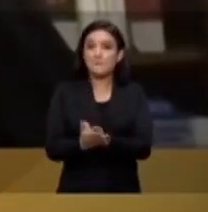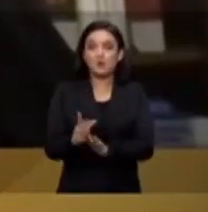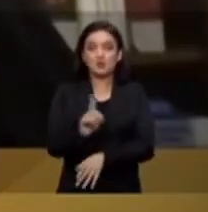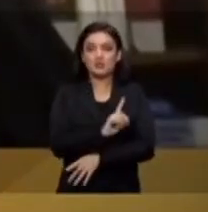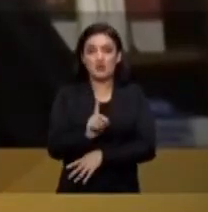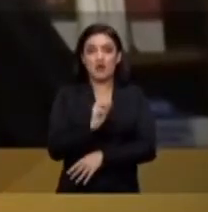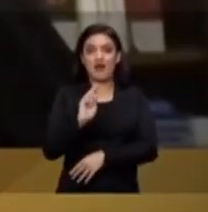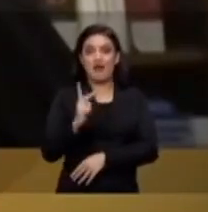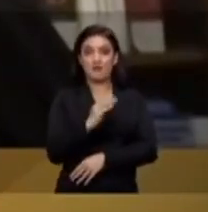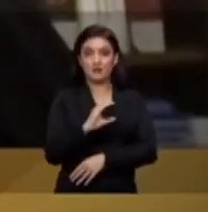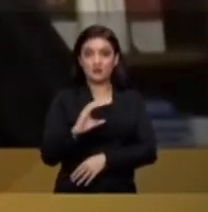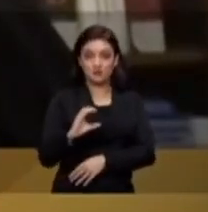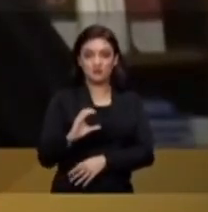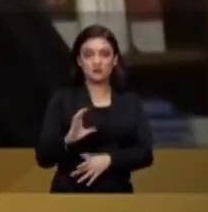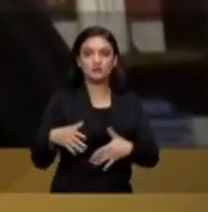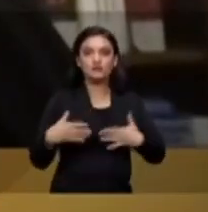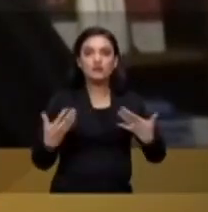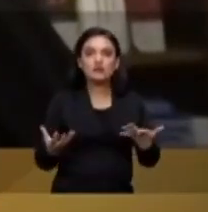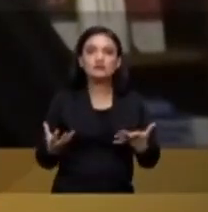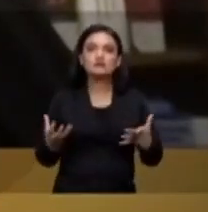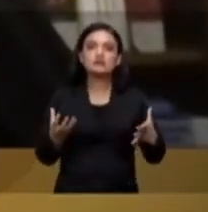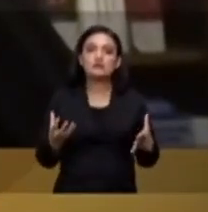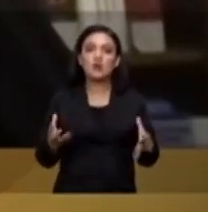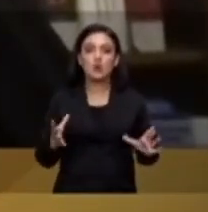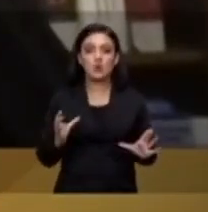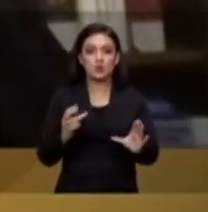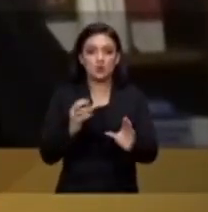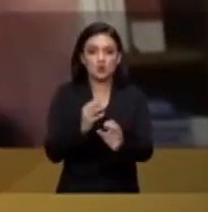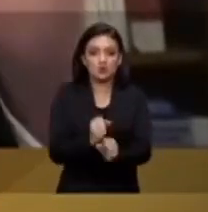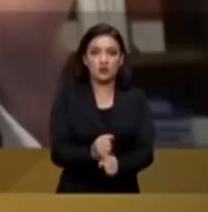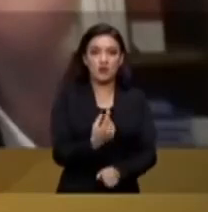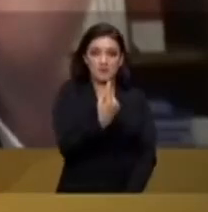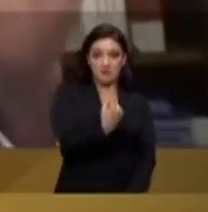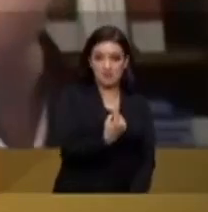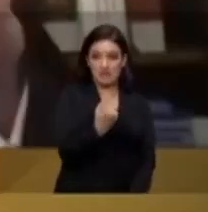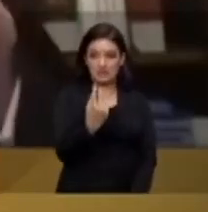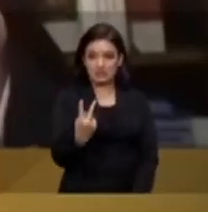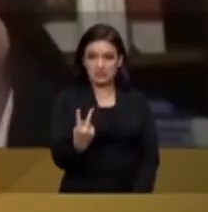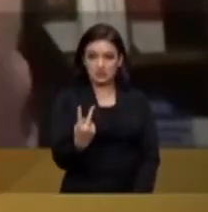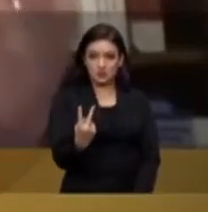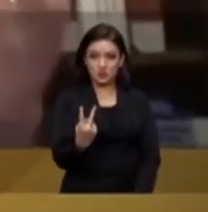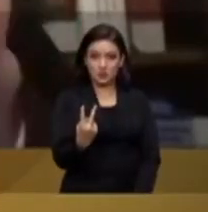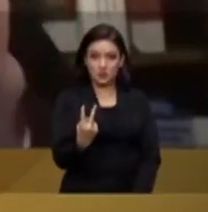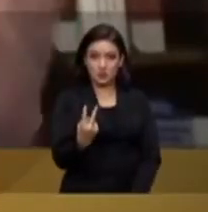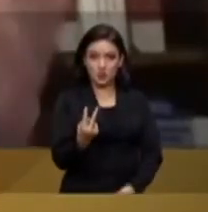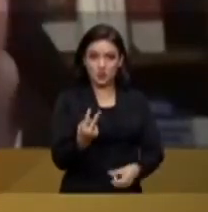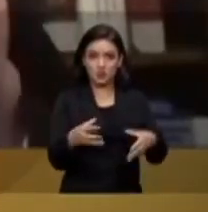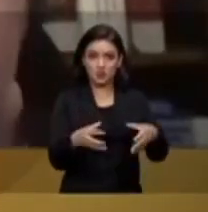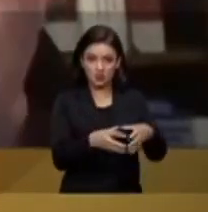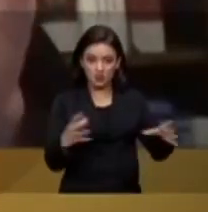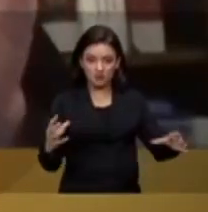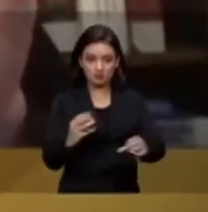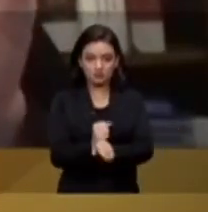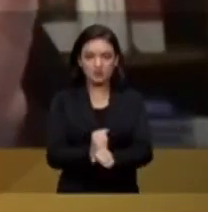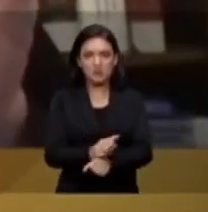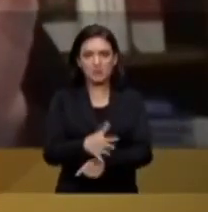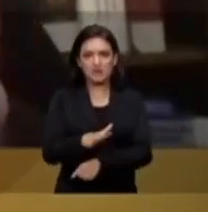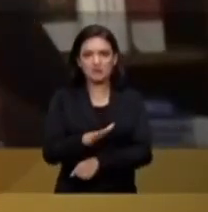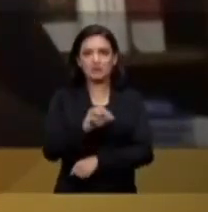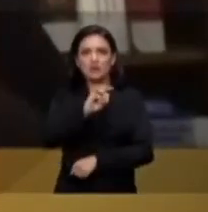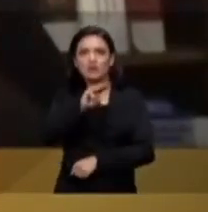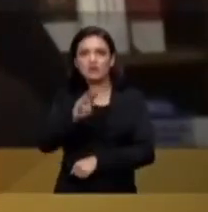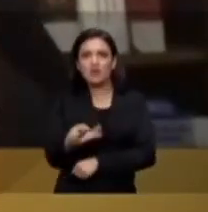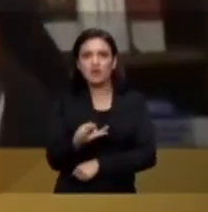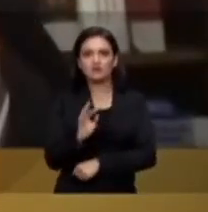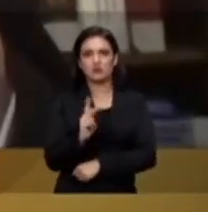Portanto, no conjunto, a primeira e a segunda turma julgaram cerca de 3 mil habeas corpus.